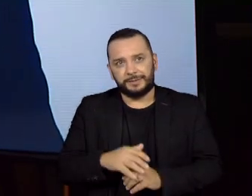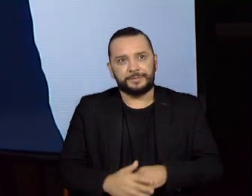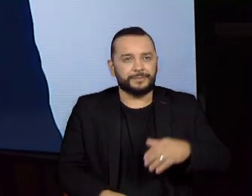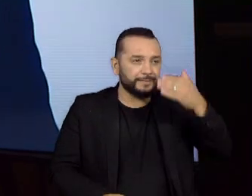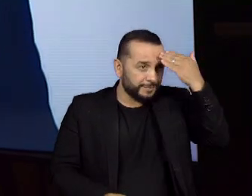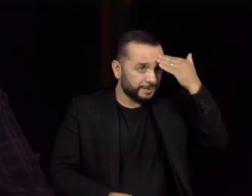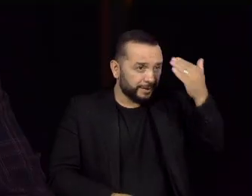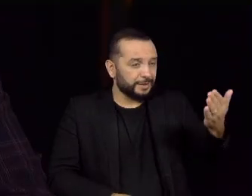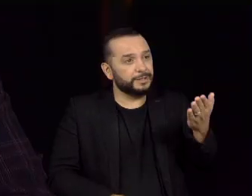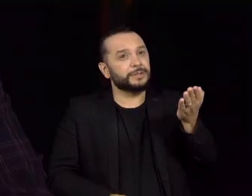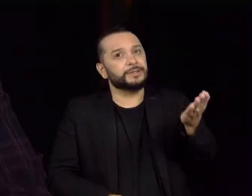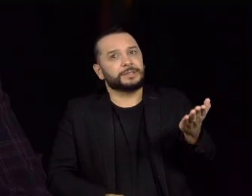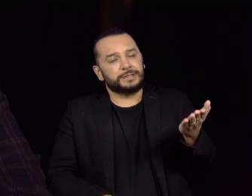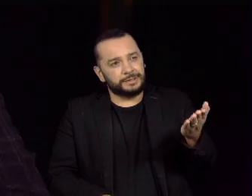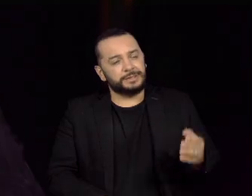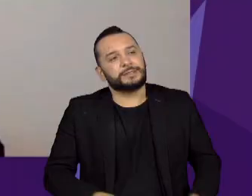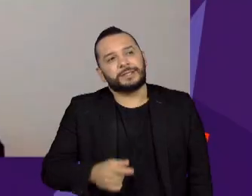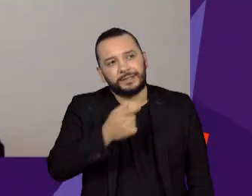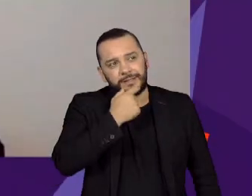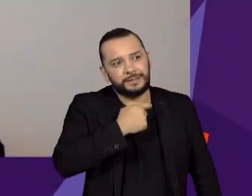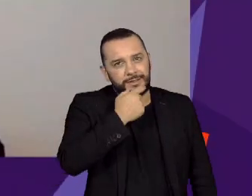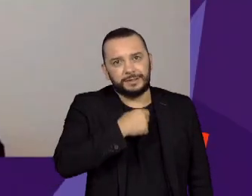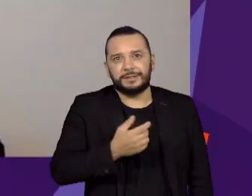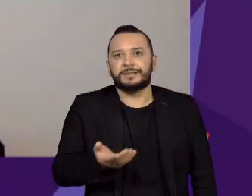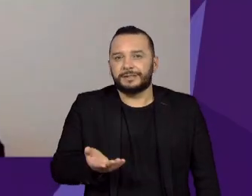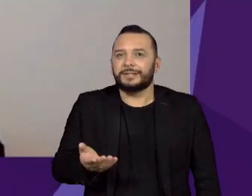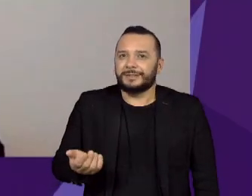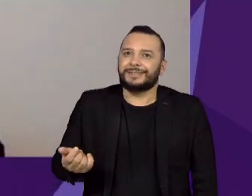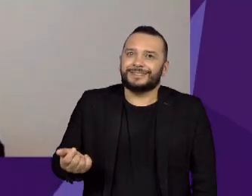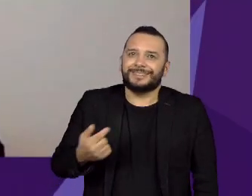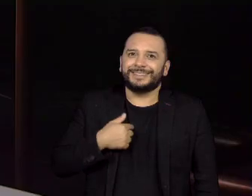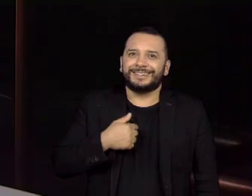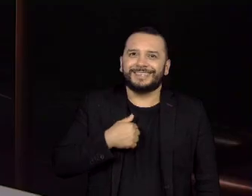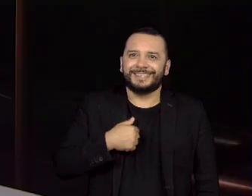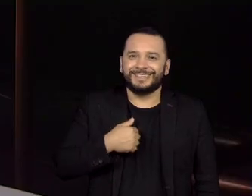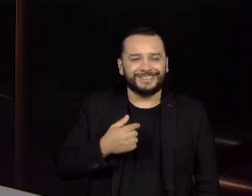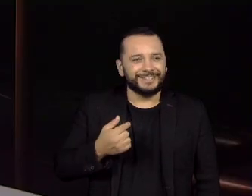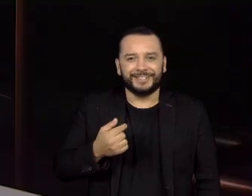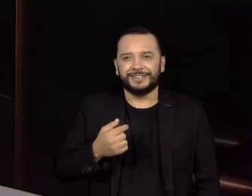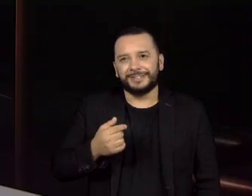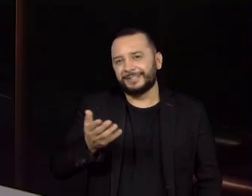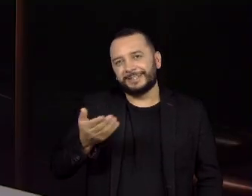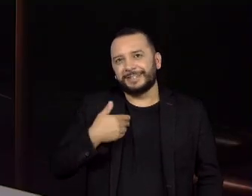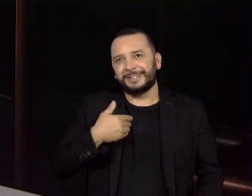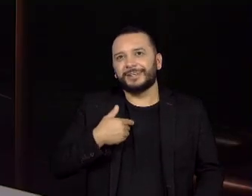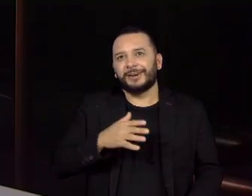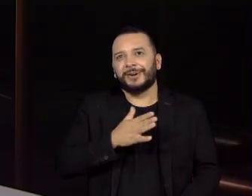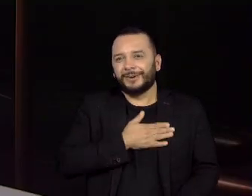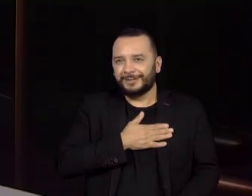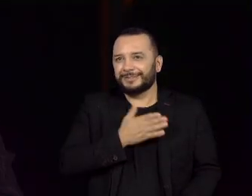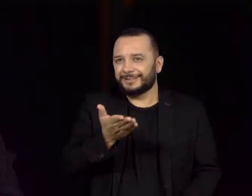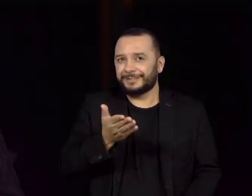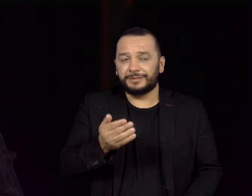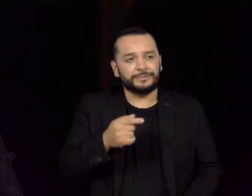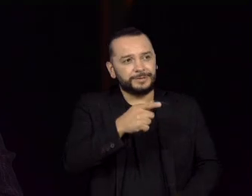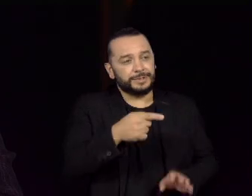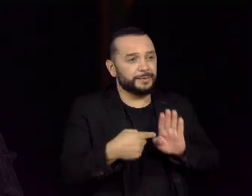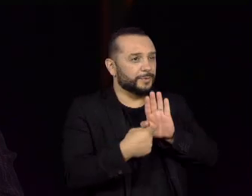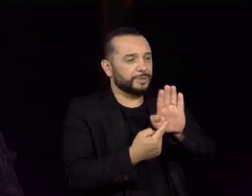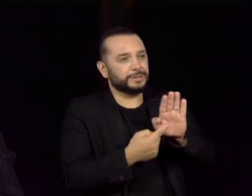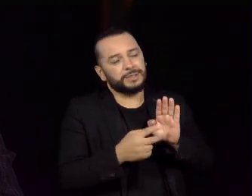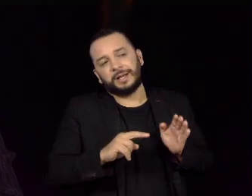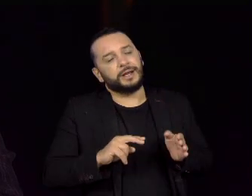agradeço muito, Luiz Henrique. Mas eu não desmarcaria por preço nenhum. E é a sua chance, então, de revelar aqui